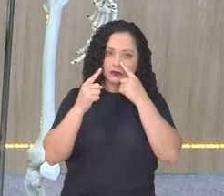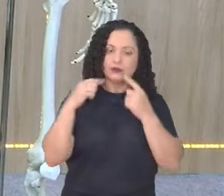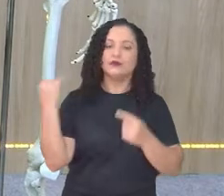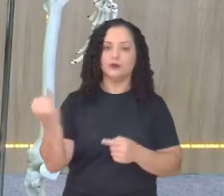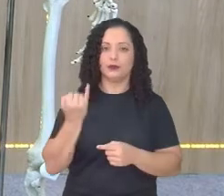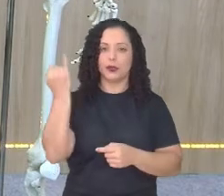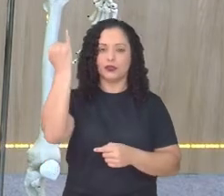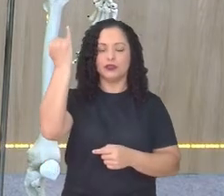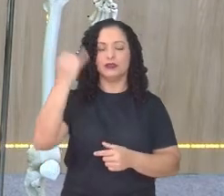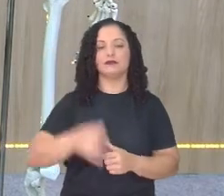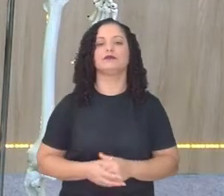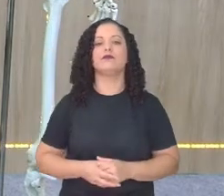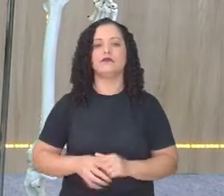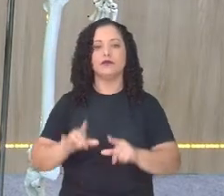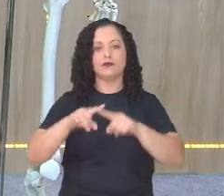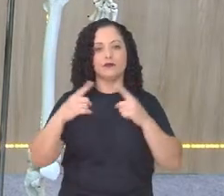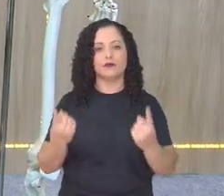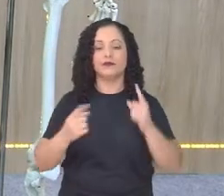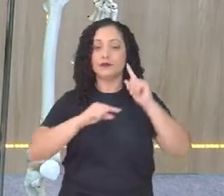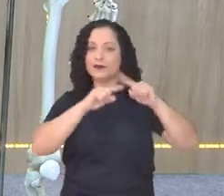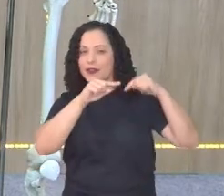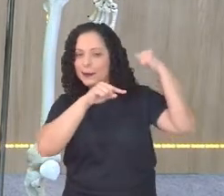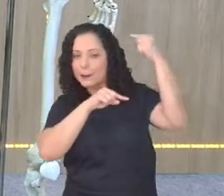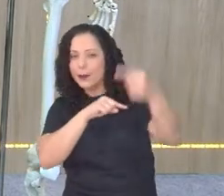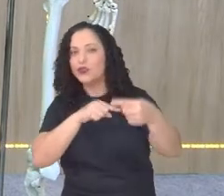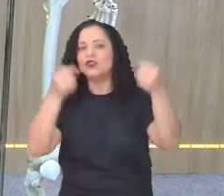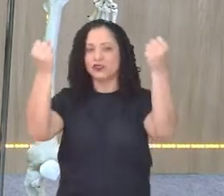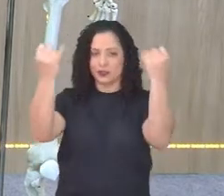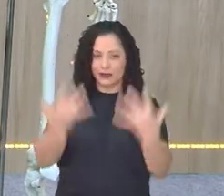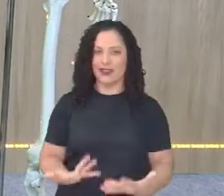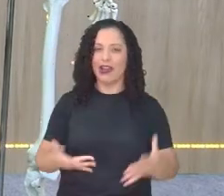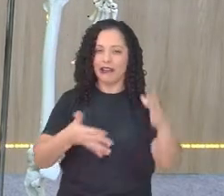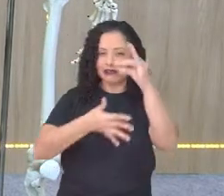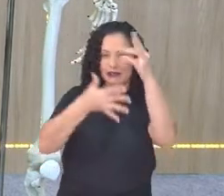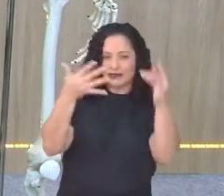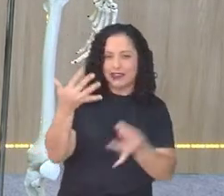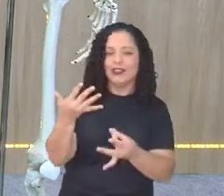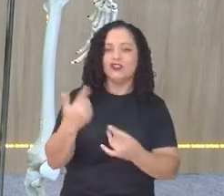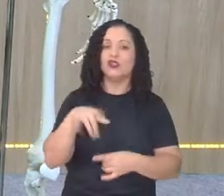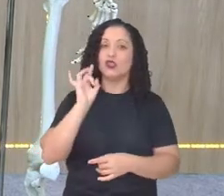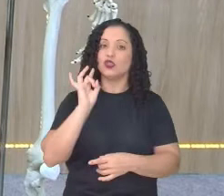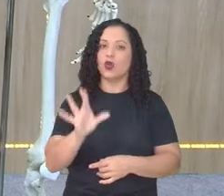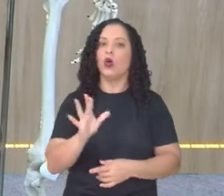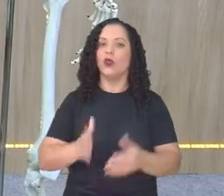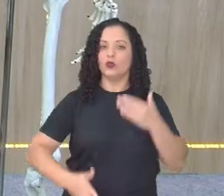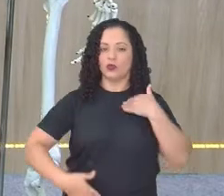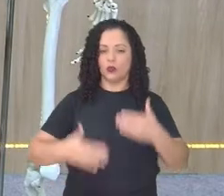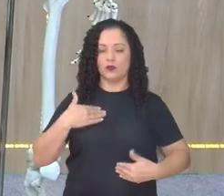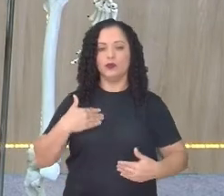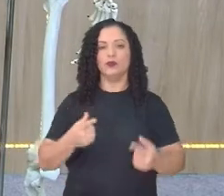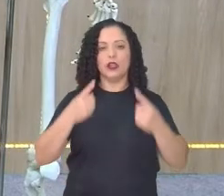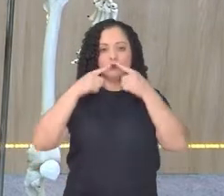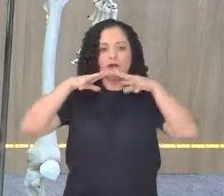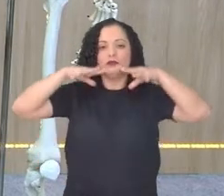Ok? Mas esse assunto a gente vai explorar em outra aula, quando a gente fala só de sistema respiratório.